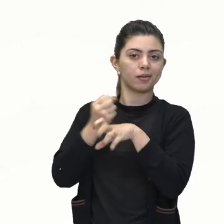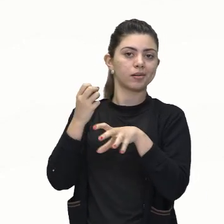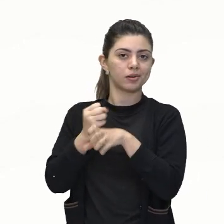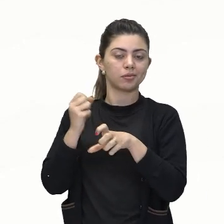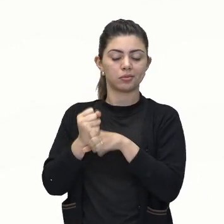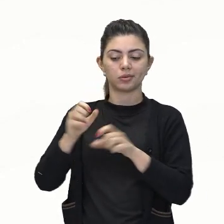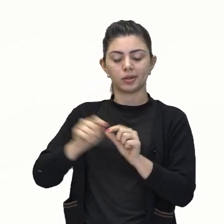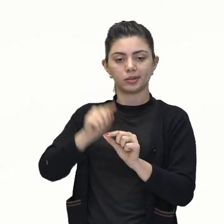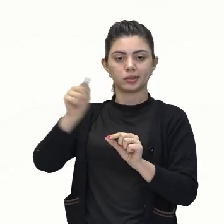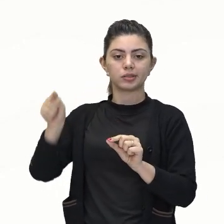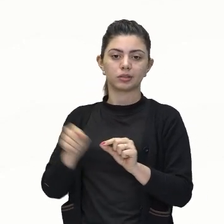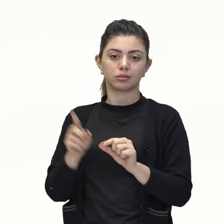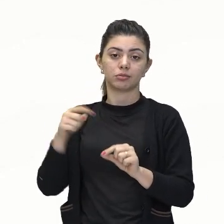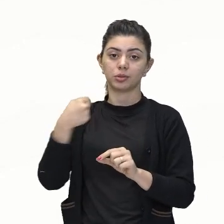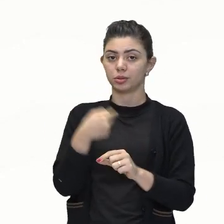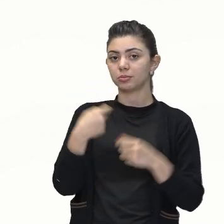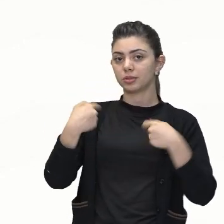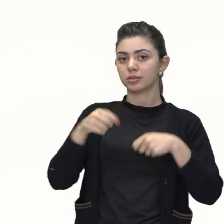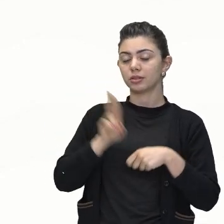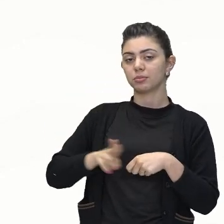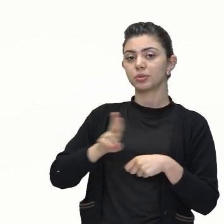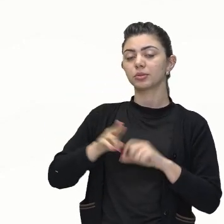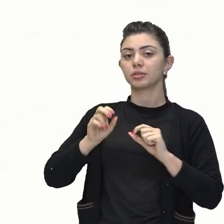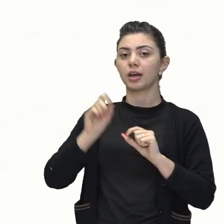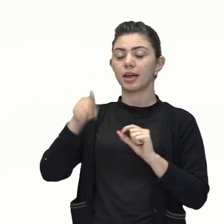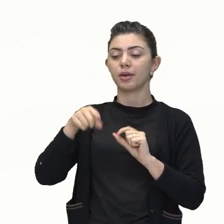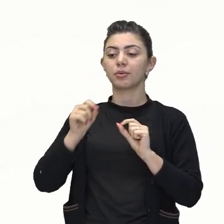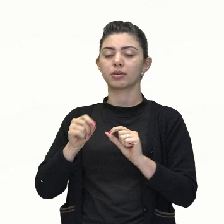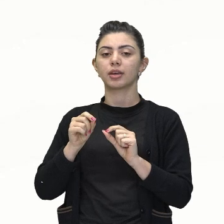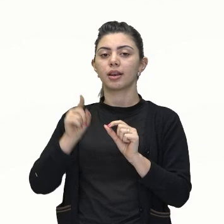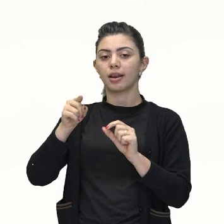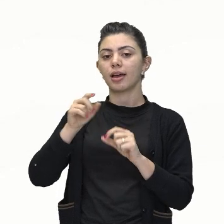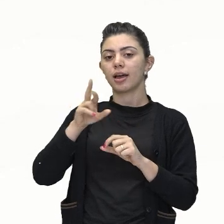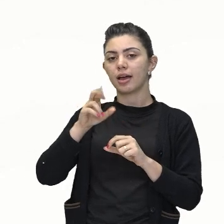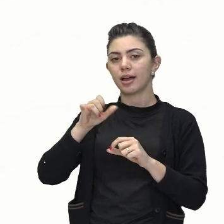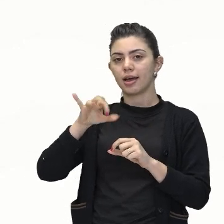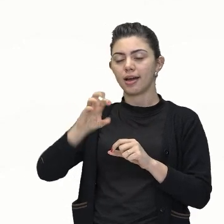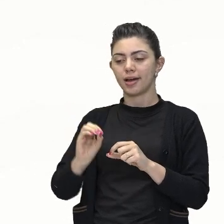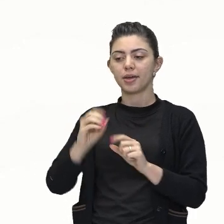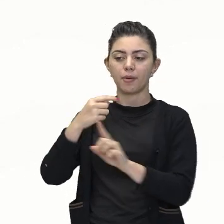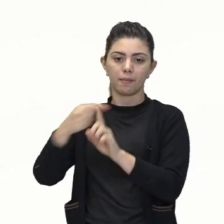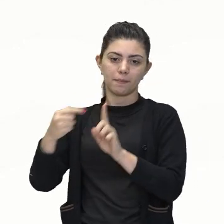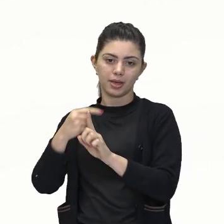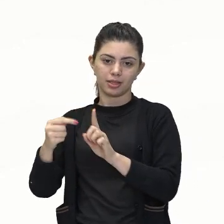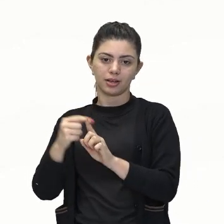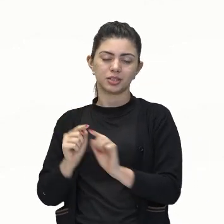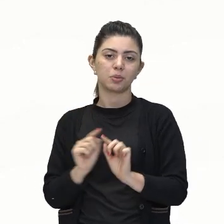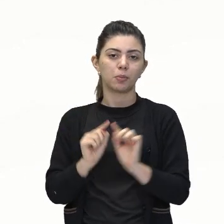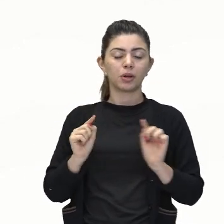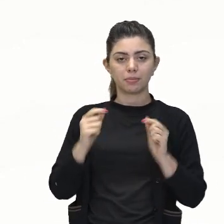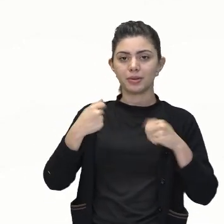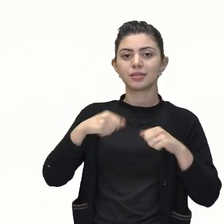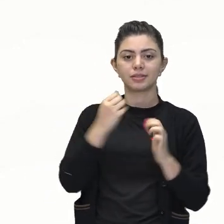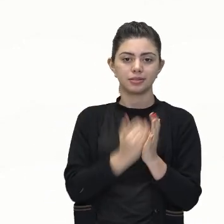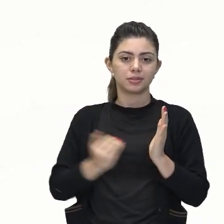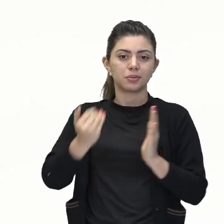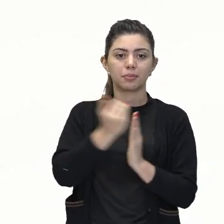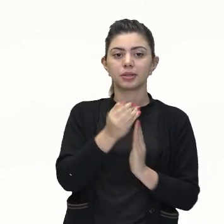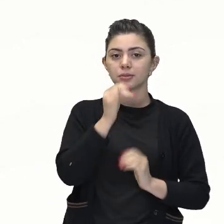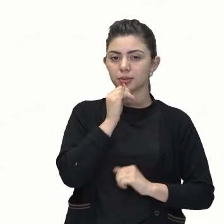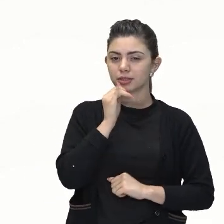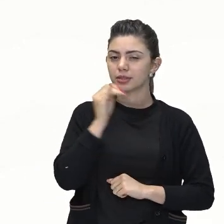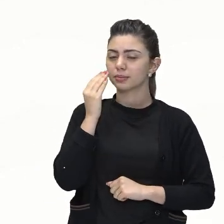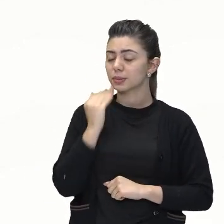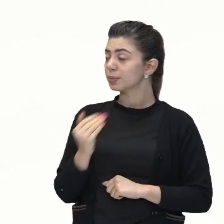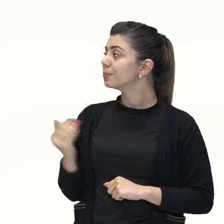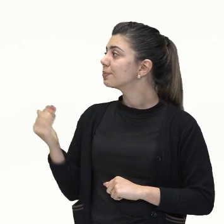região circular, utilizamos a metade de seu raio, mas somente isso também não é suficiente. Então